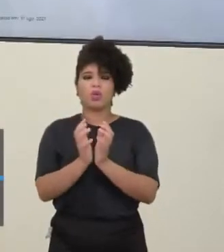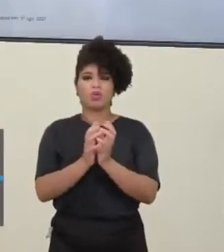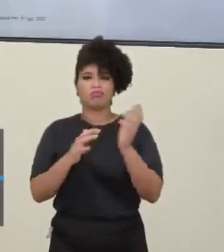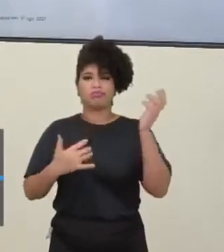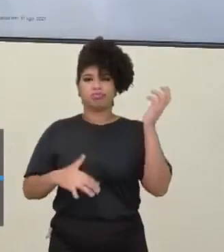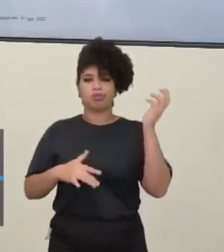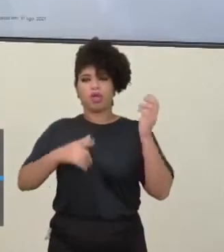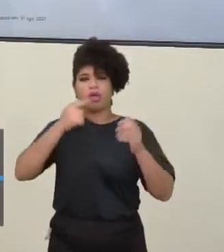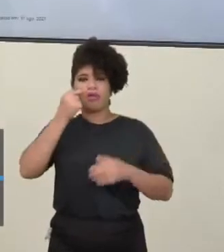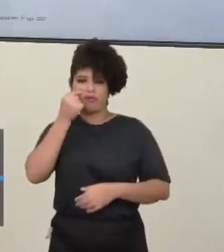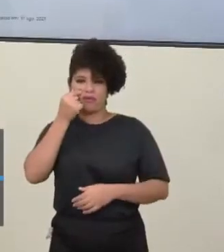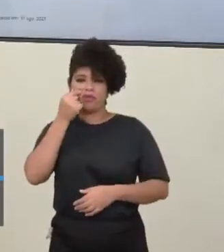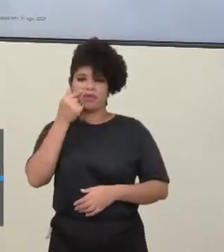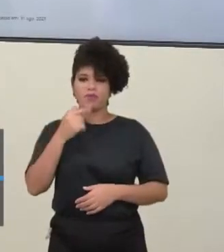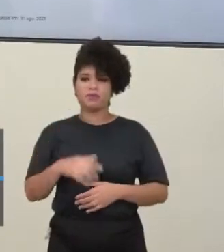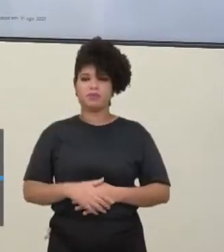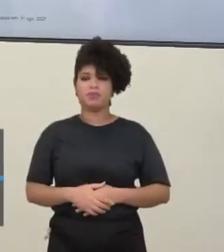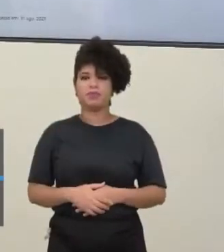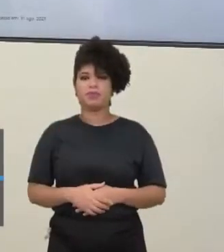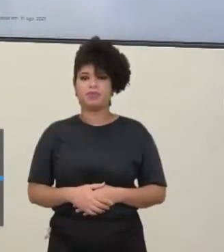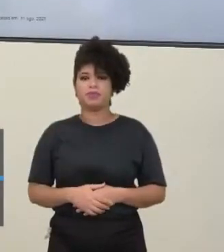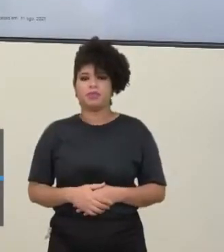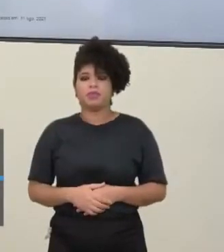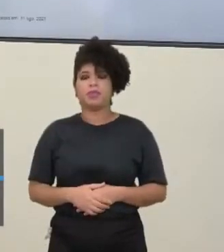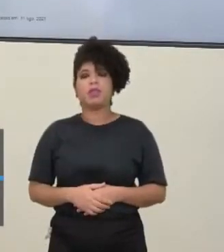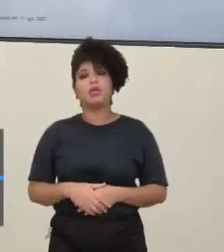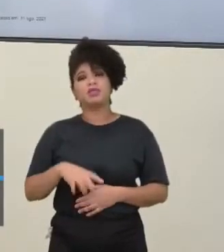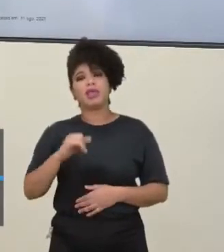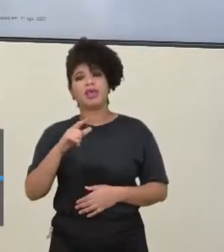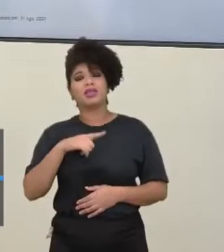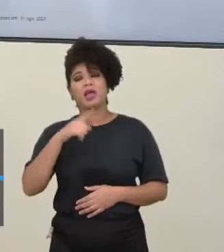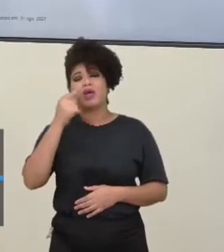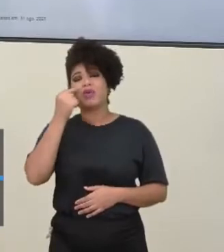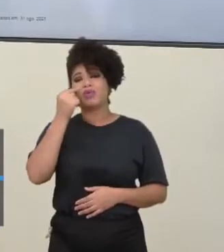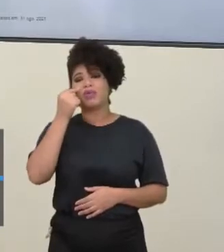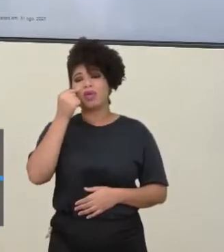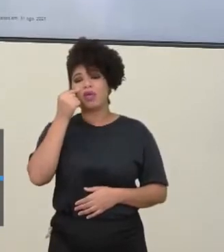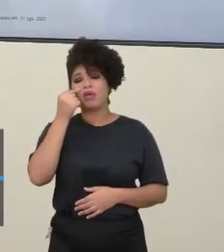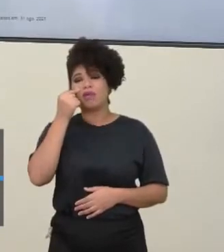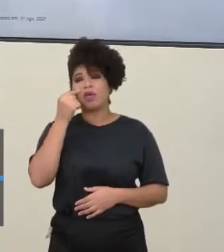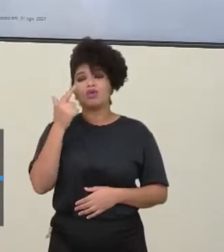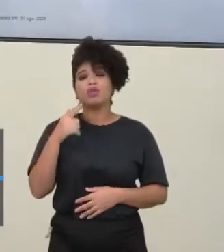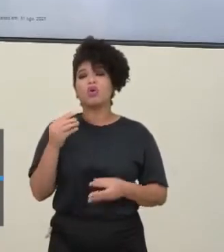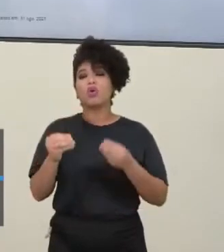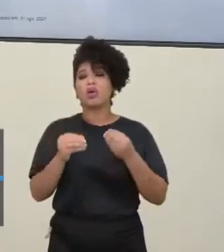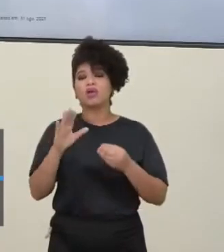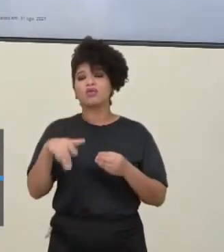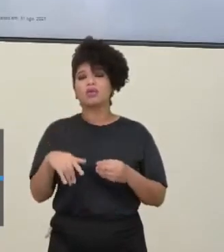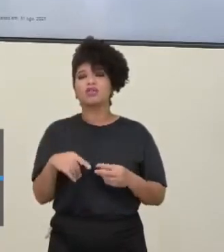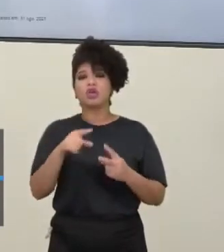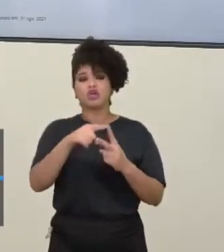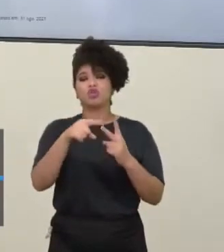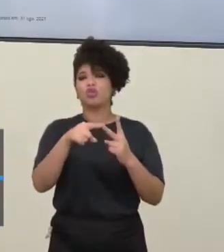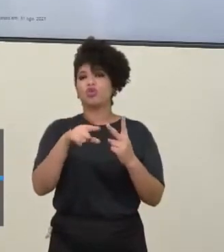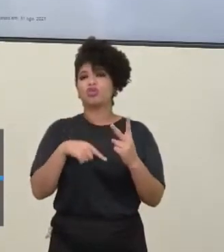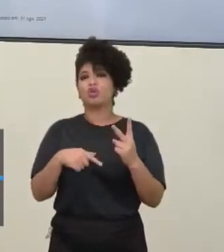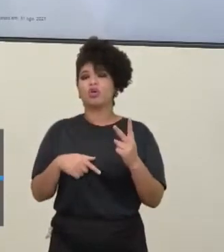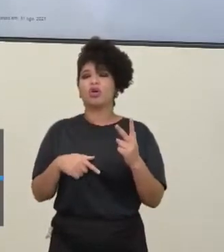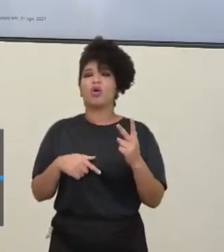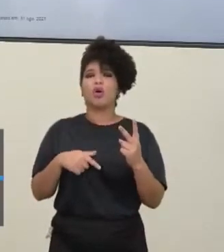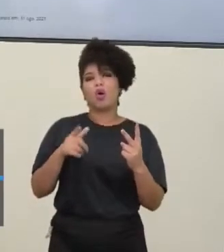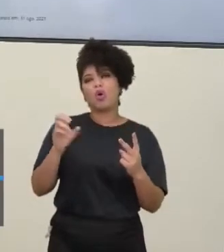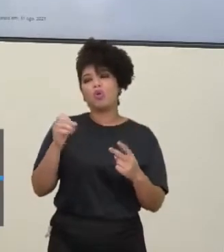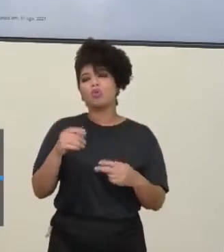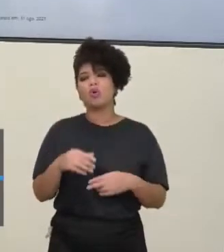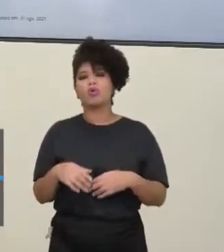vivo, música ao vivo, assim, né? E quando tem música ao vivo, né, geralmente você tem, né, às vezes uma dupla só, ou geralmente um rapaz só, né? Um